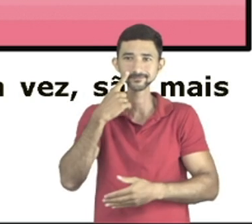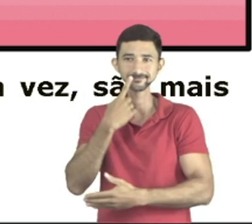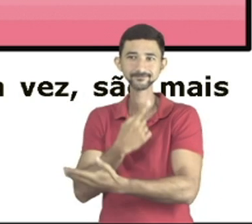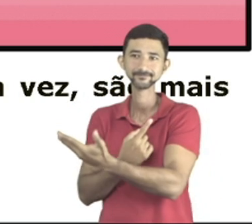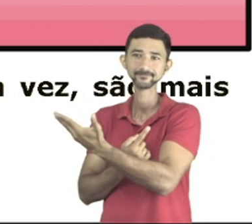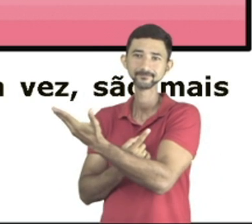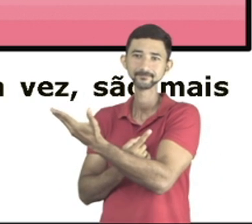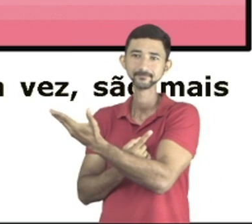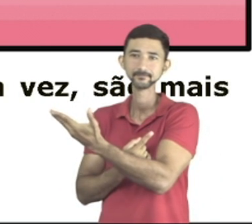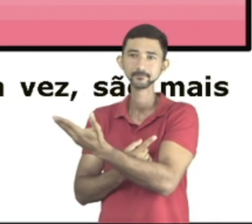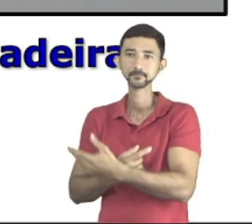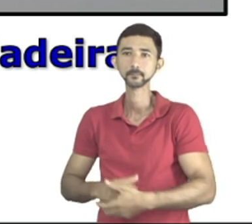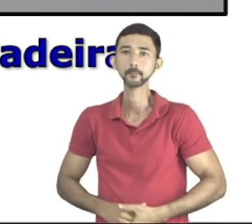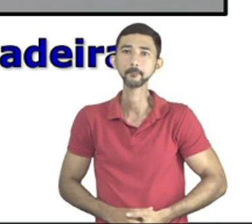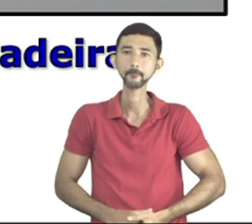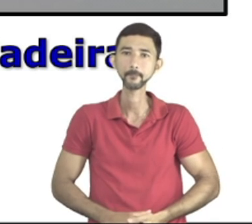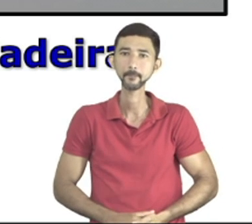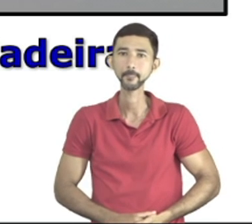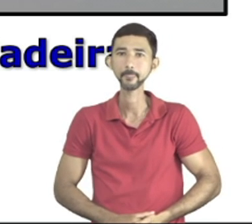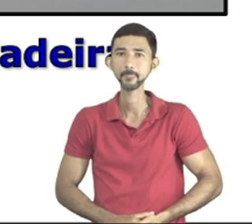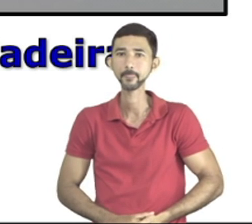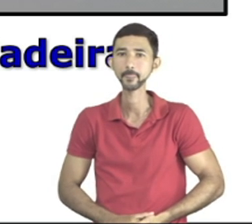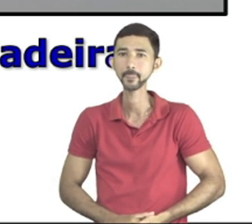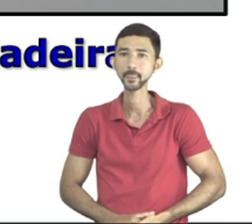ó, a compressão de gás, tá?